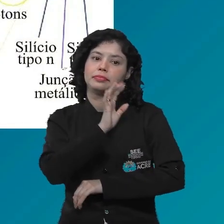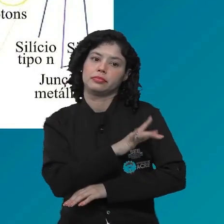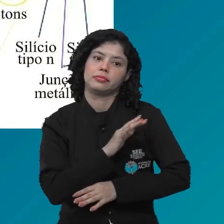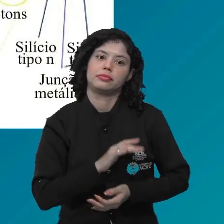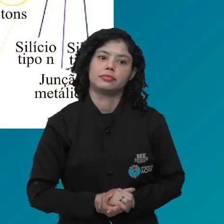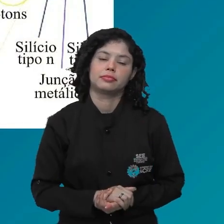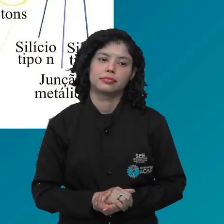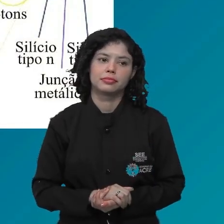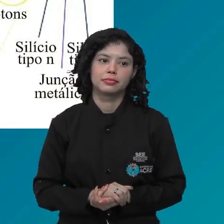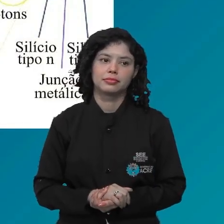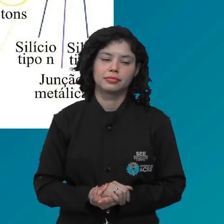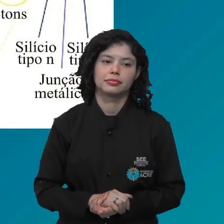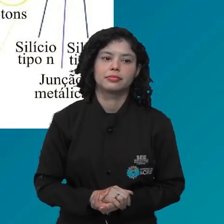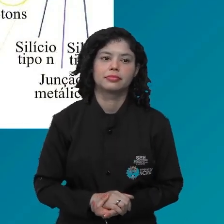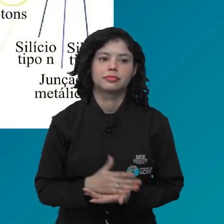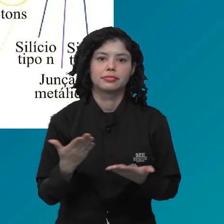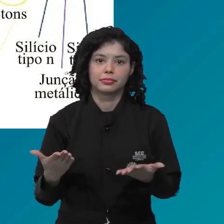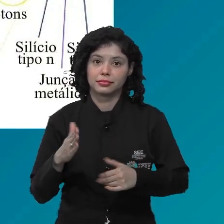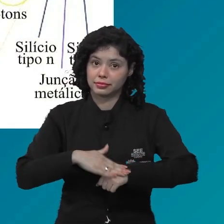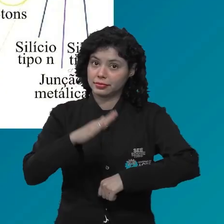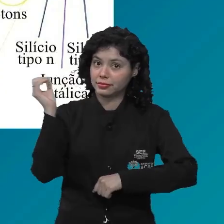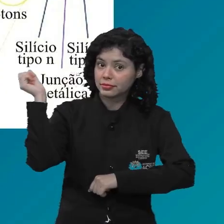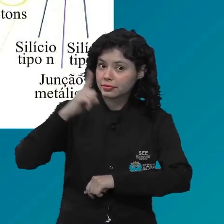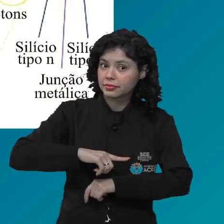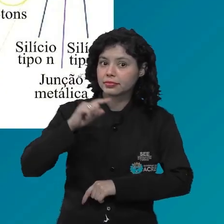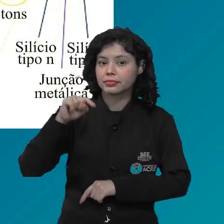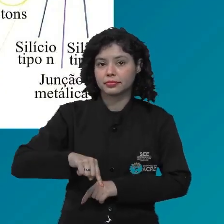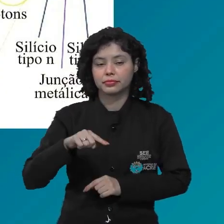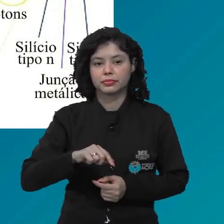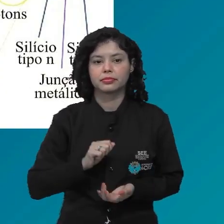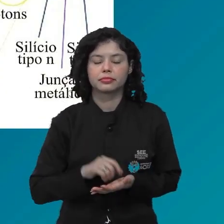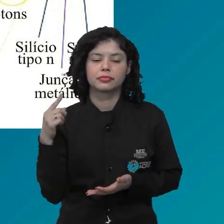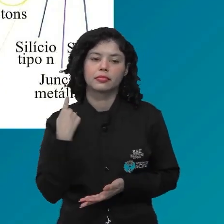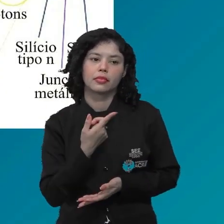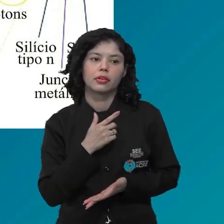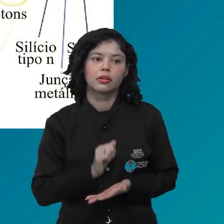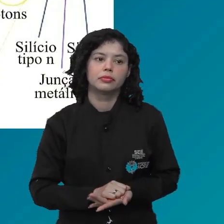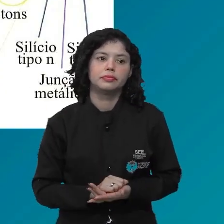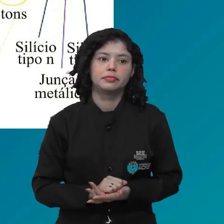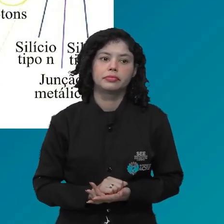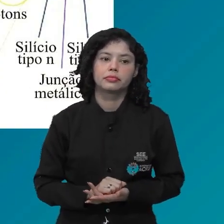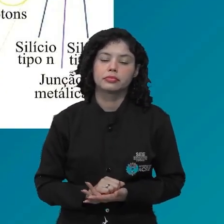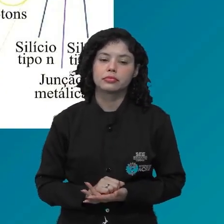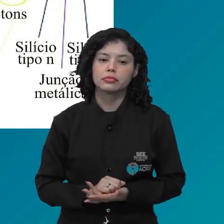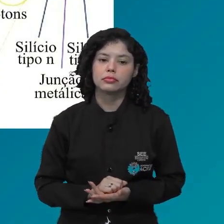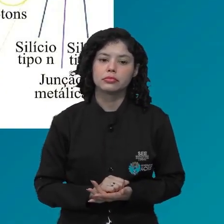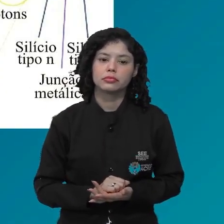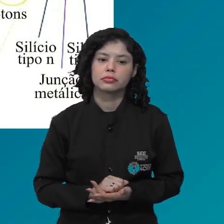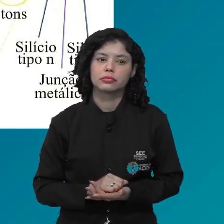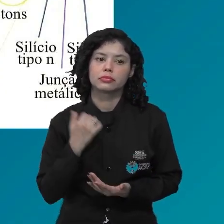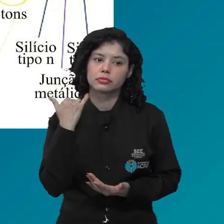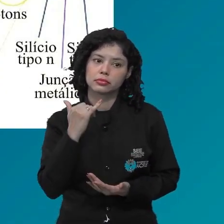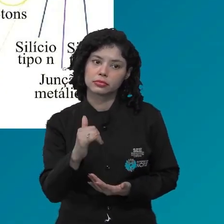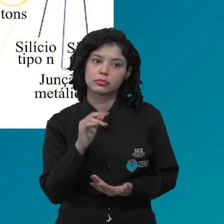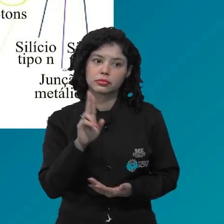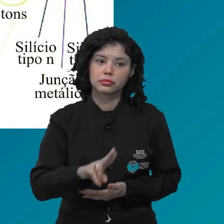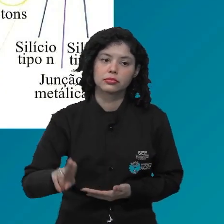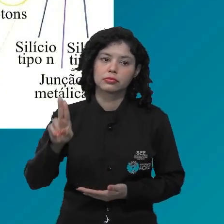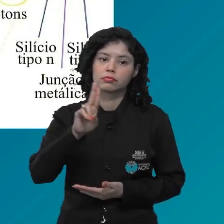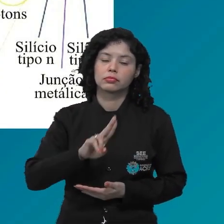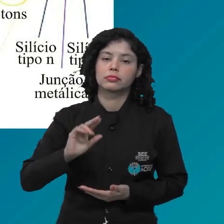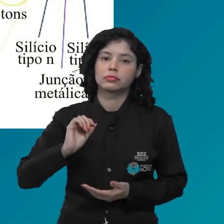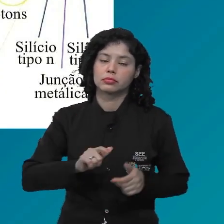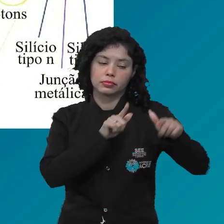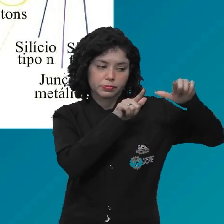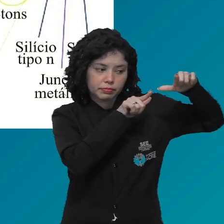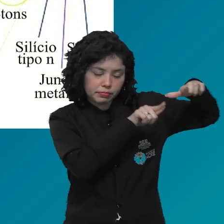quente e que bate bastante sol aqui, né, no nosso estado. Então, a energia solar, gente, ela vai utilizar o